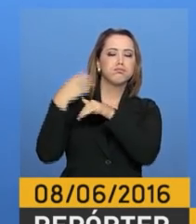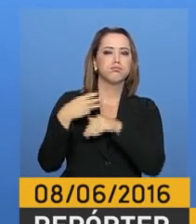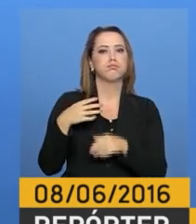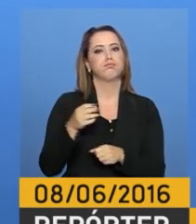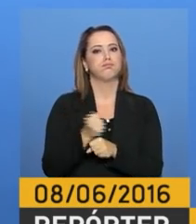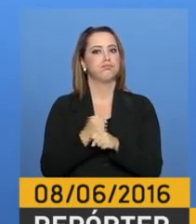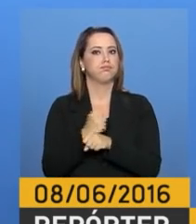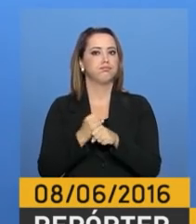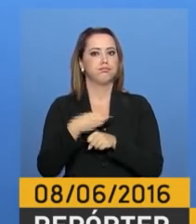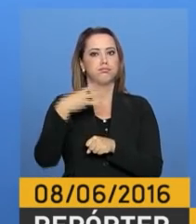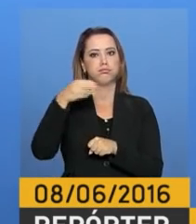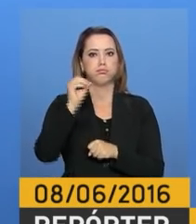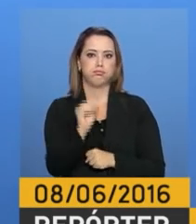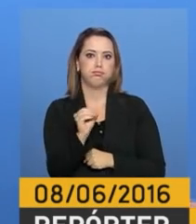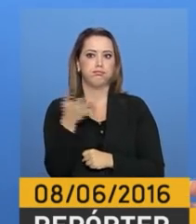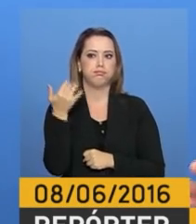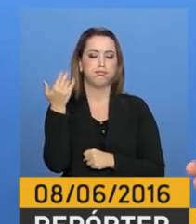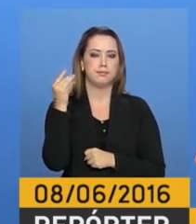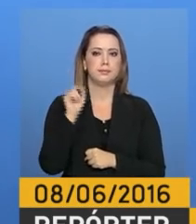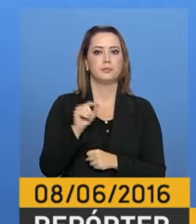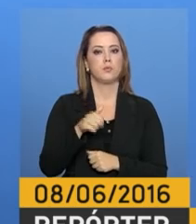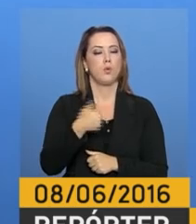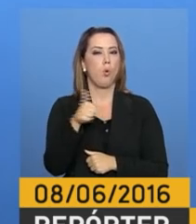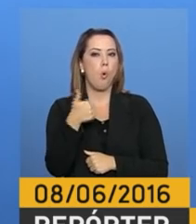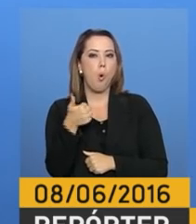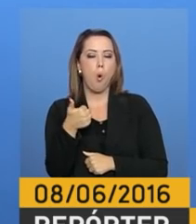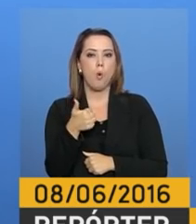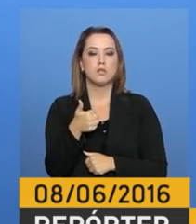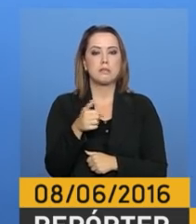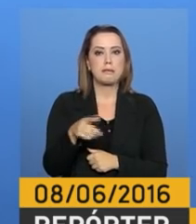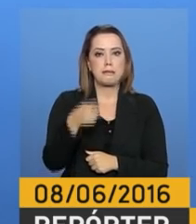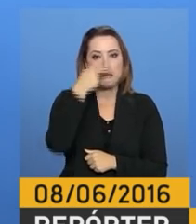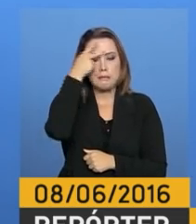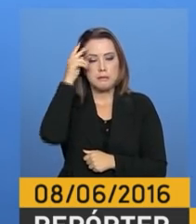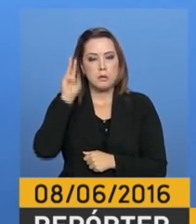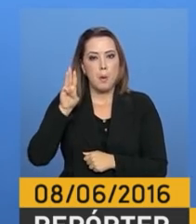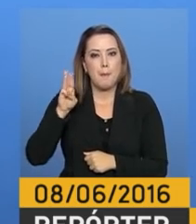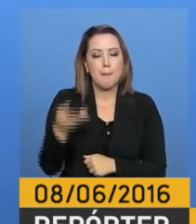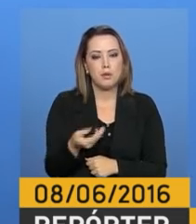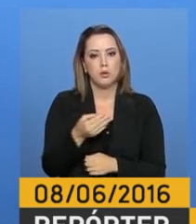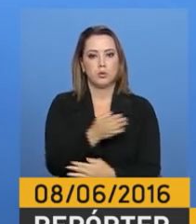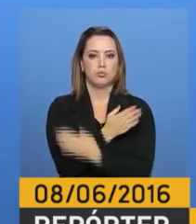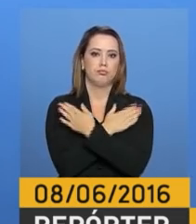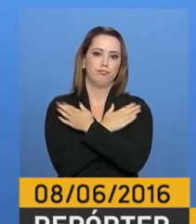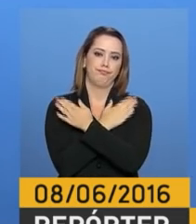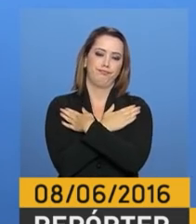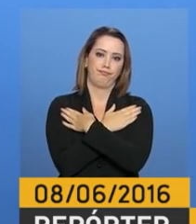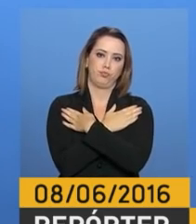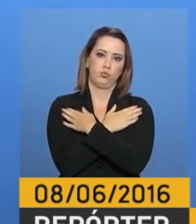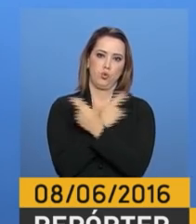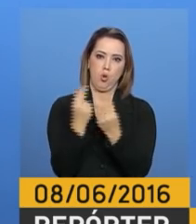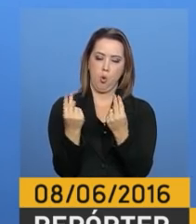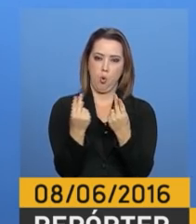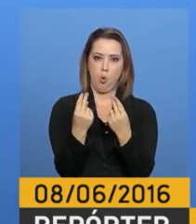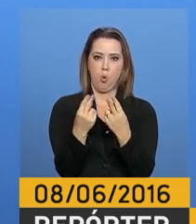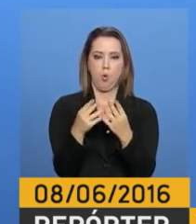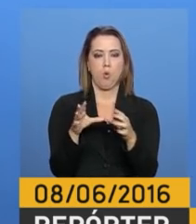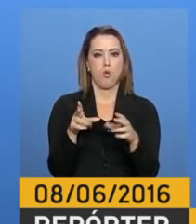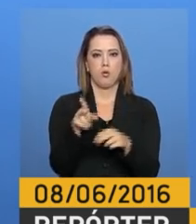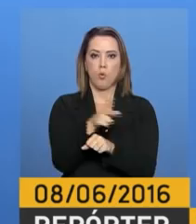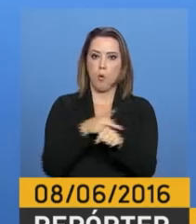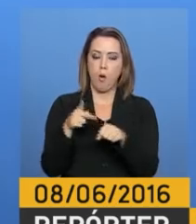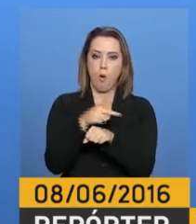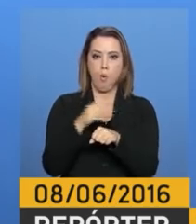de desempregados apenas Para darmos um exemplo é equivalente à população de Cuba